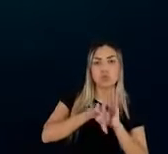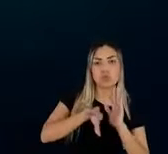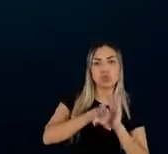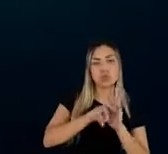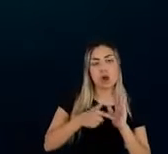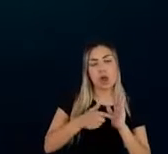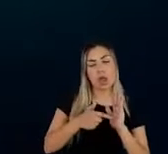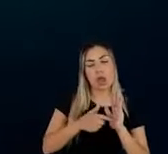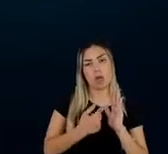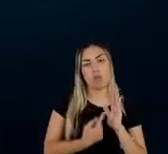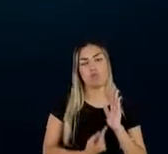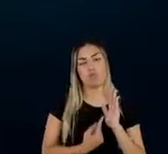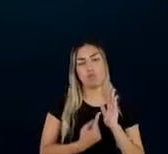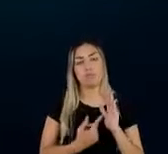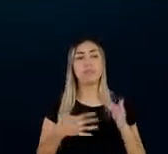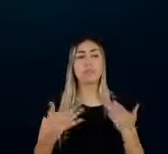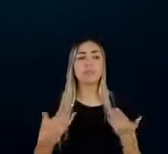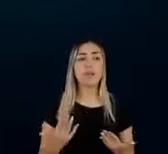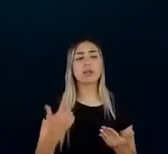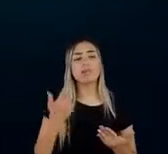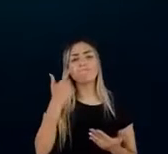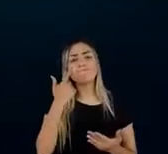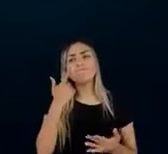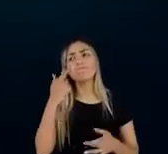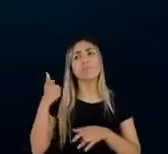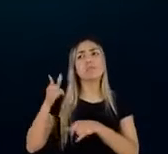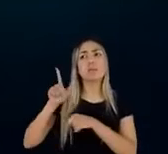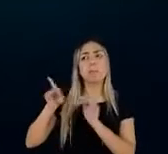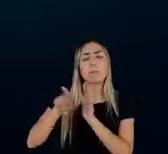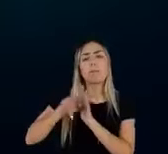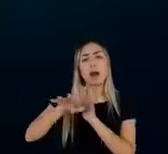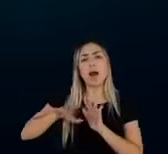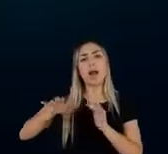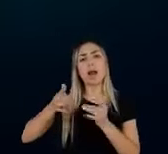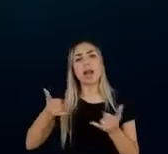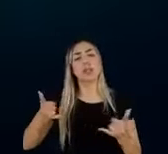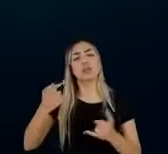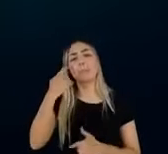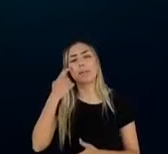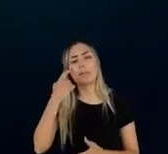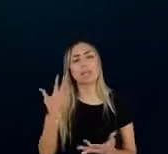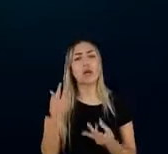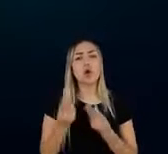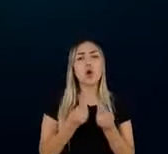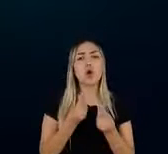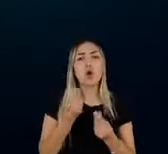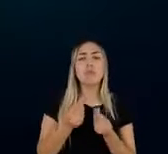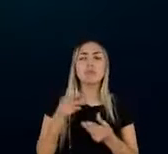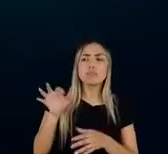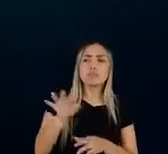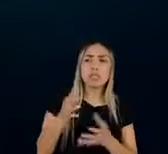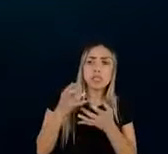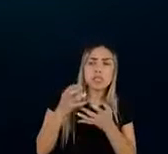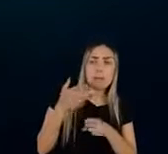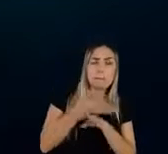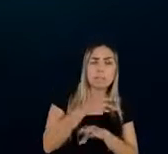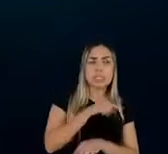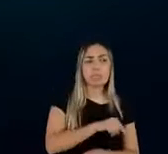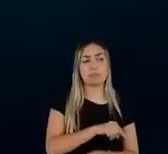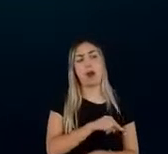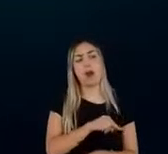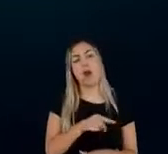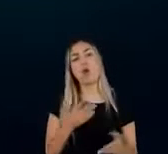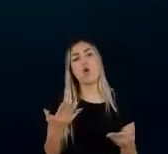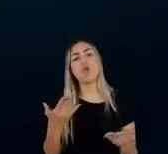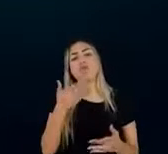E aí a pergunta que os eu tô Lelé tem que fazer é em que medida o setor vai querer participar disso ou vai querer